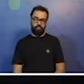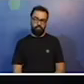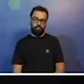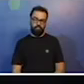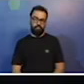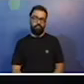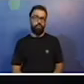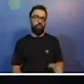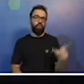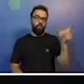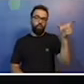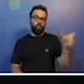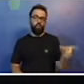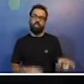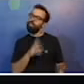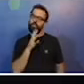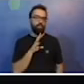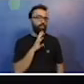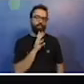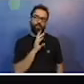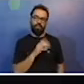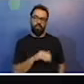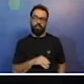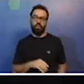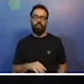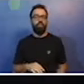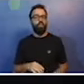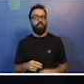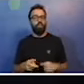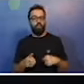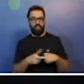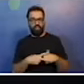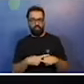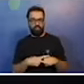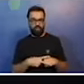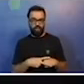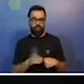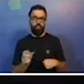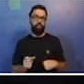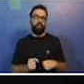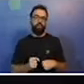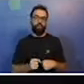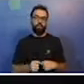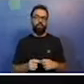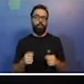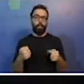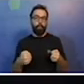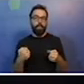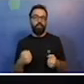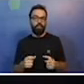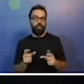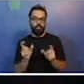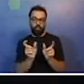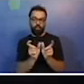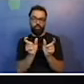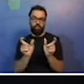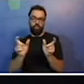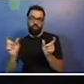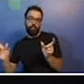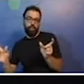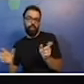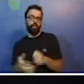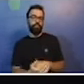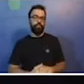sujeito indeterminado. Eu tenho um verbo transitivo indireto, porque ele precisa de um complemento, quem precisa de alguma